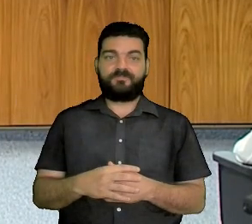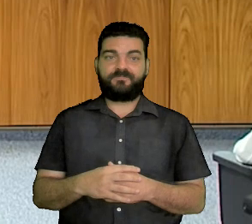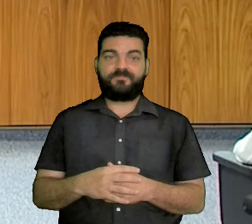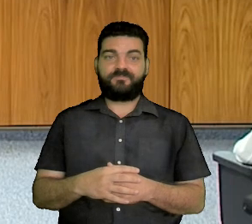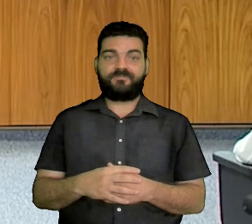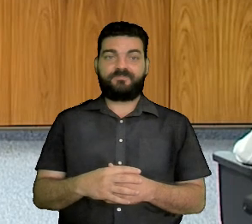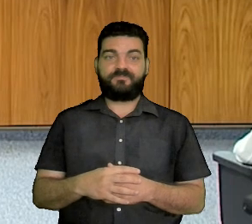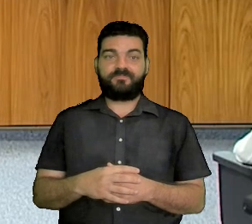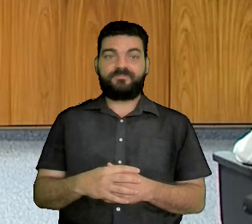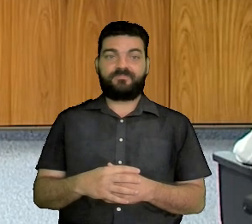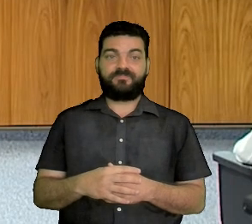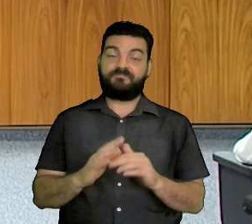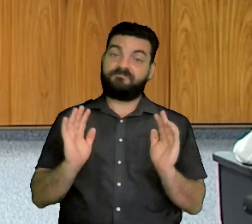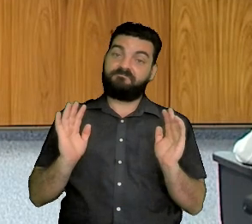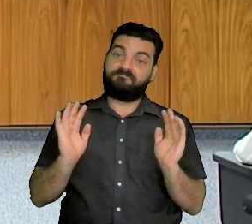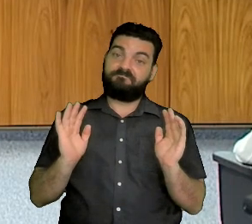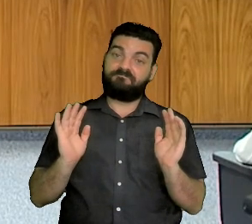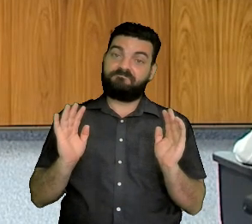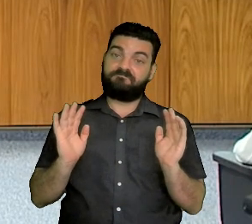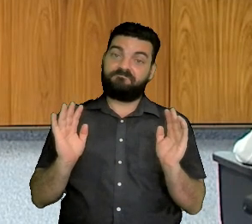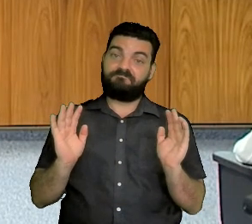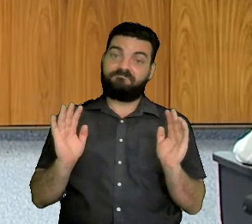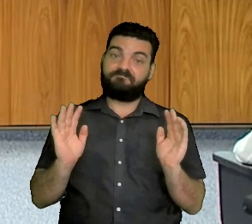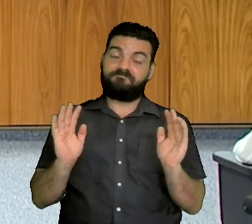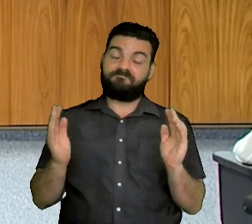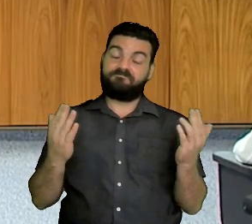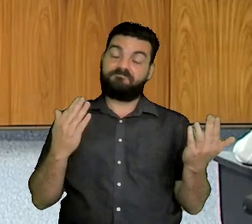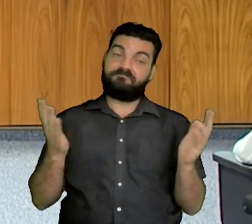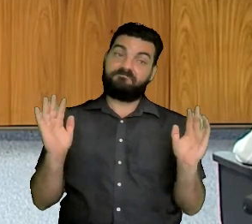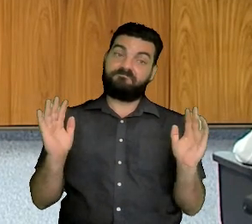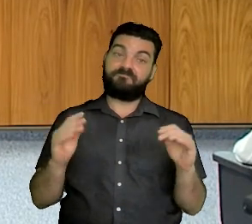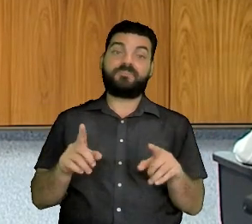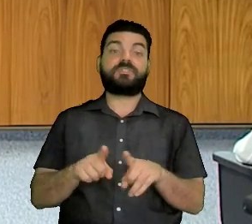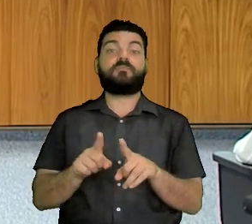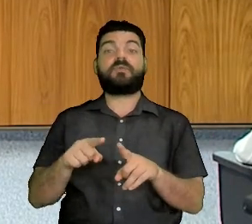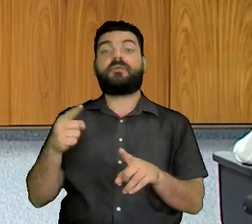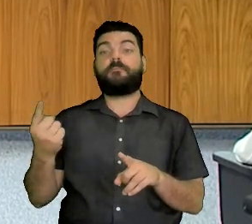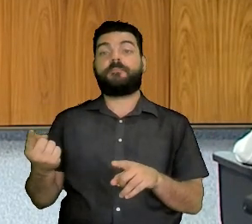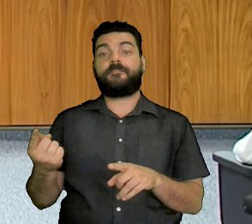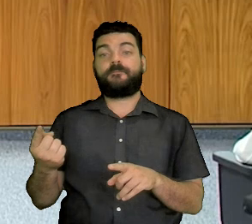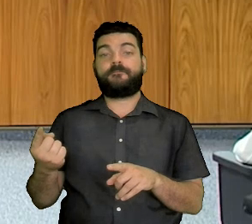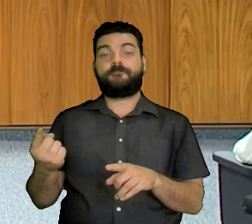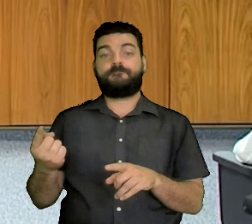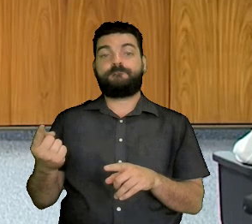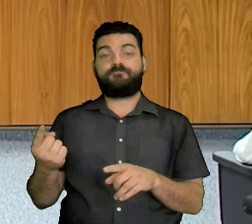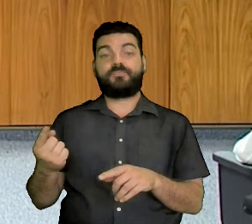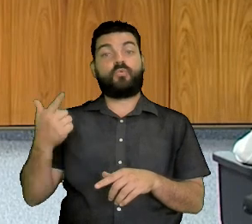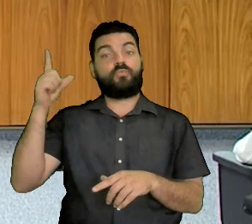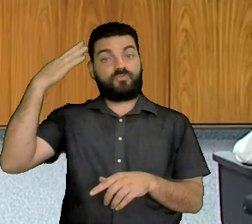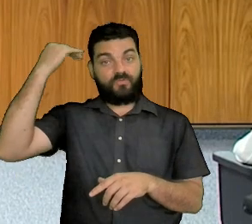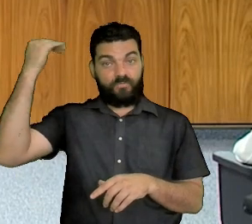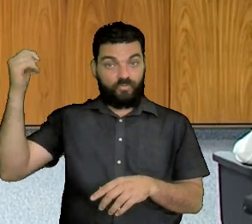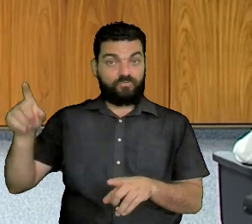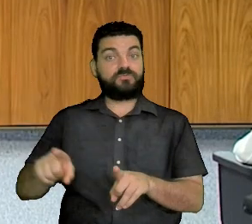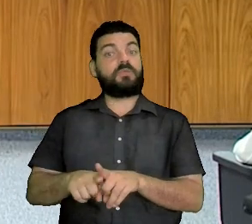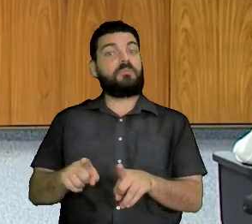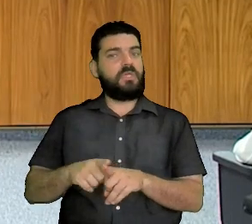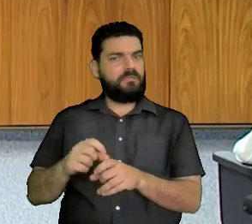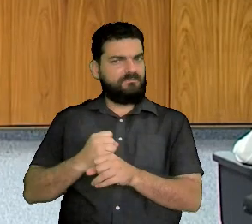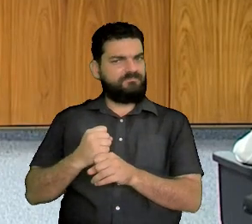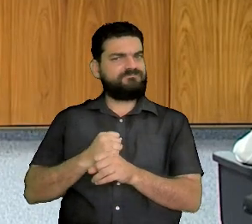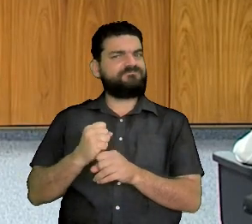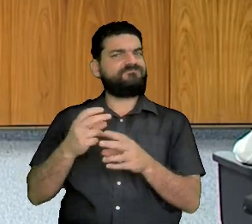Herbert? Um detalhe. O doutor, e também conhecido de décadas,